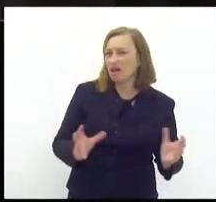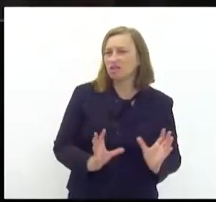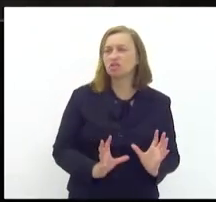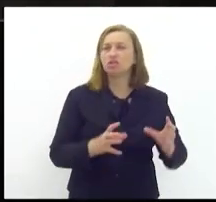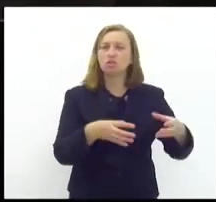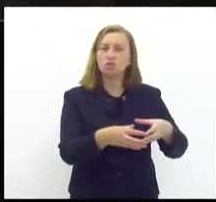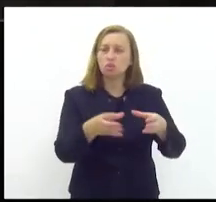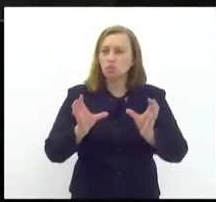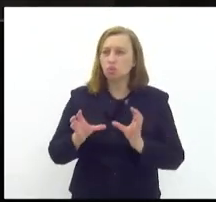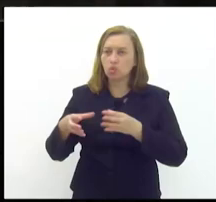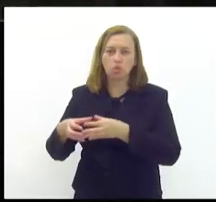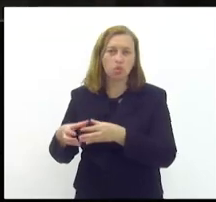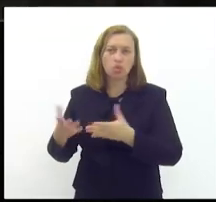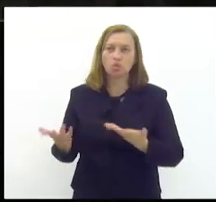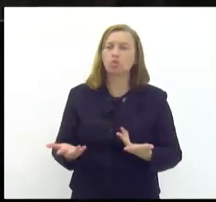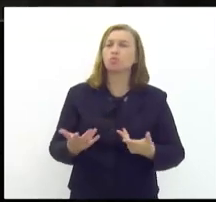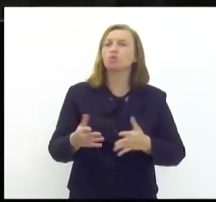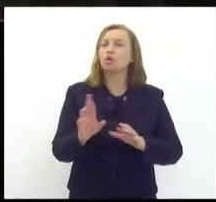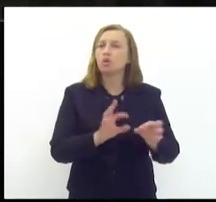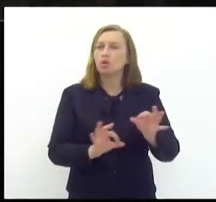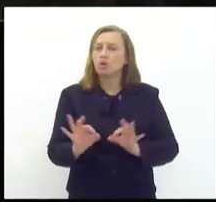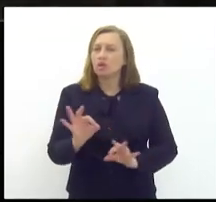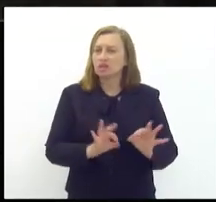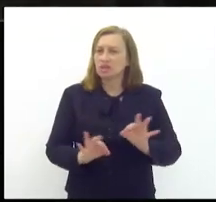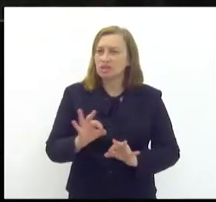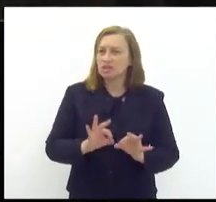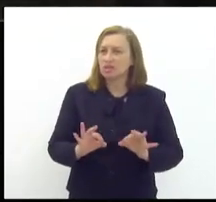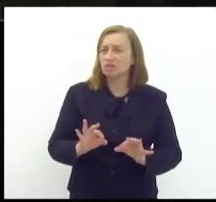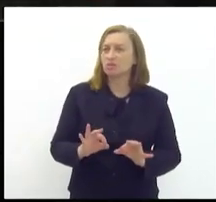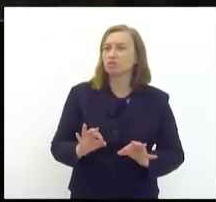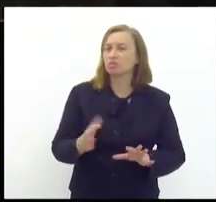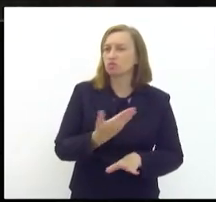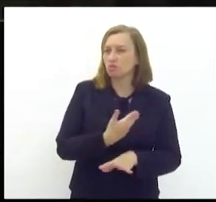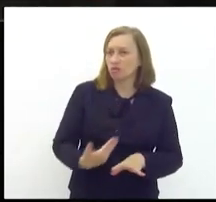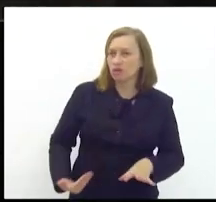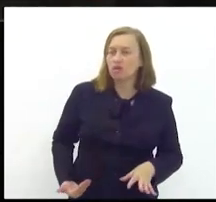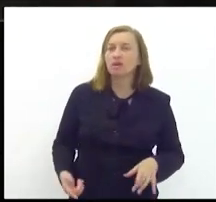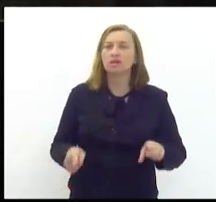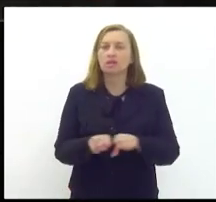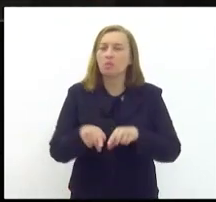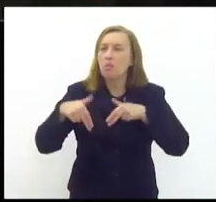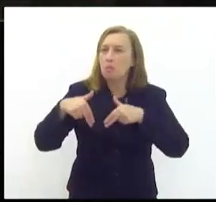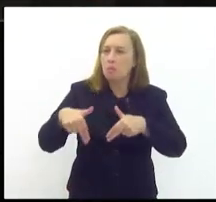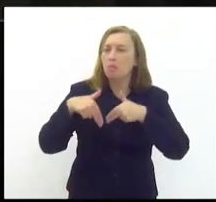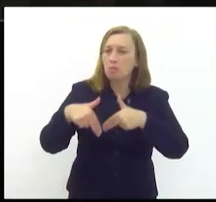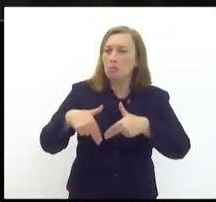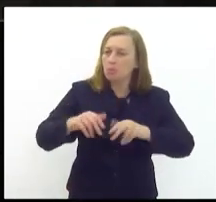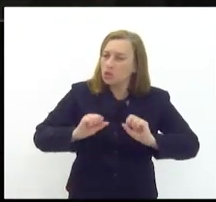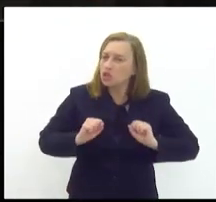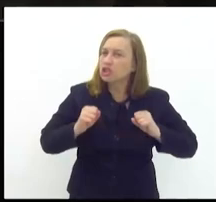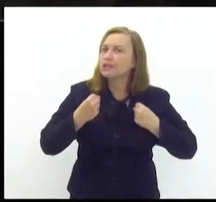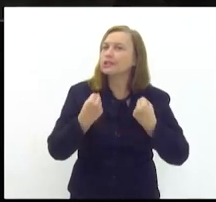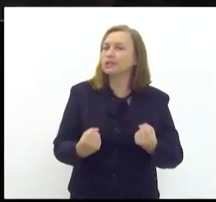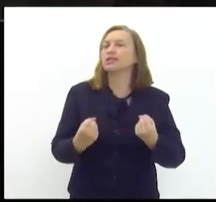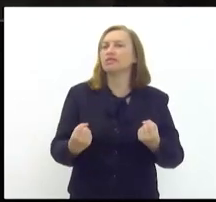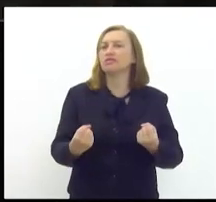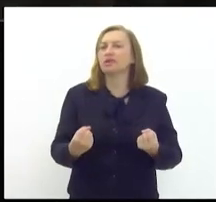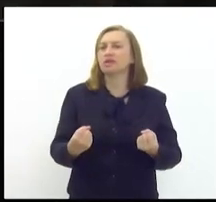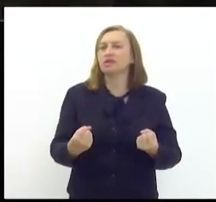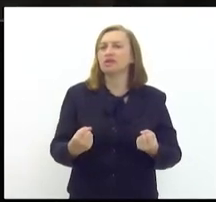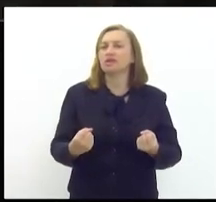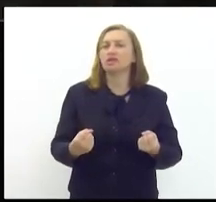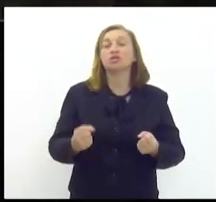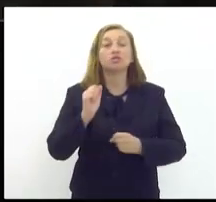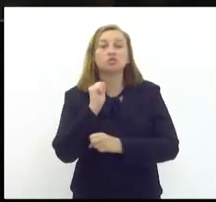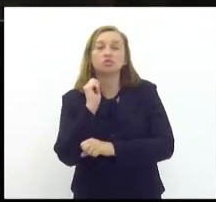povos originários organizações da sociedade civil e militante que atuam em defesa da